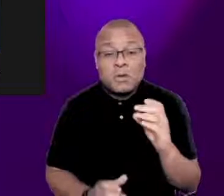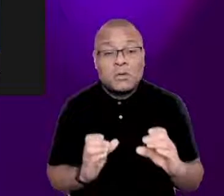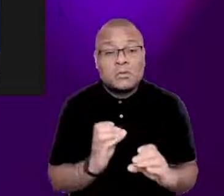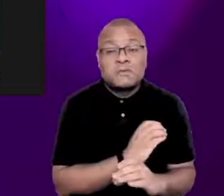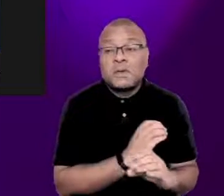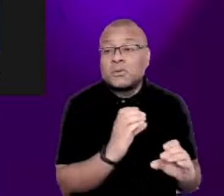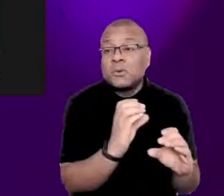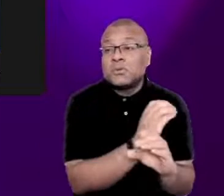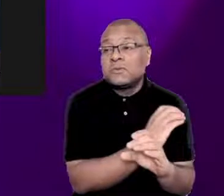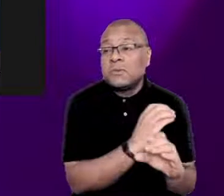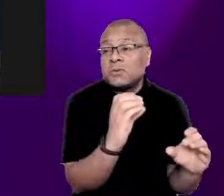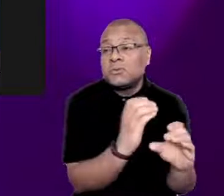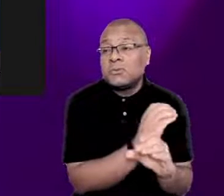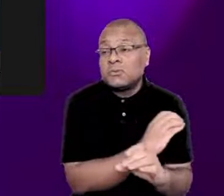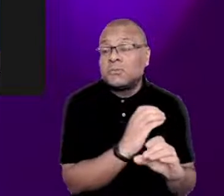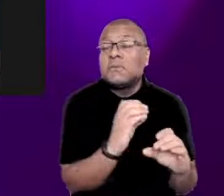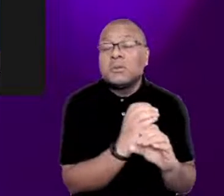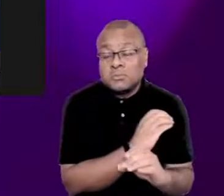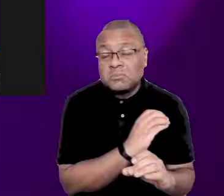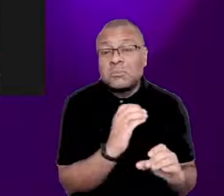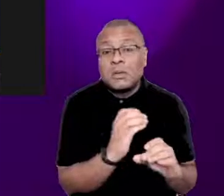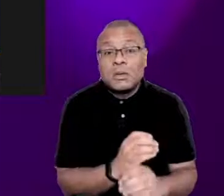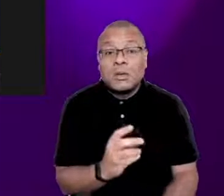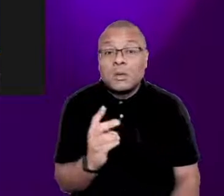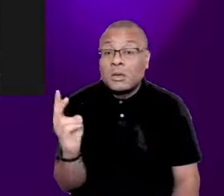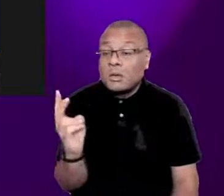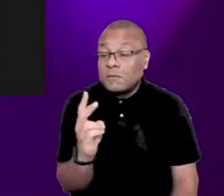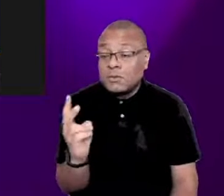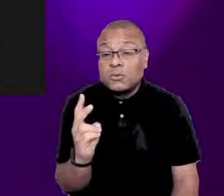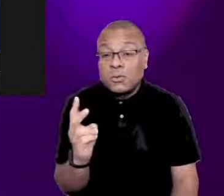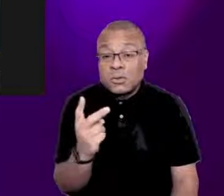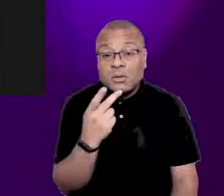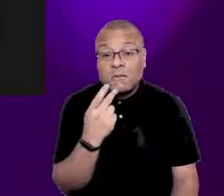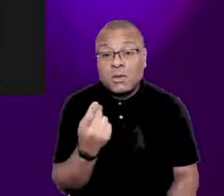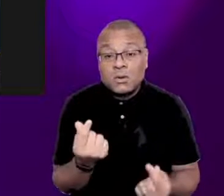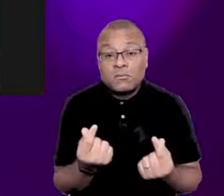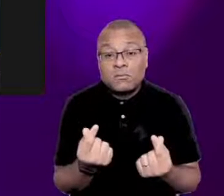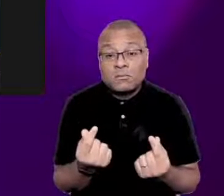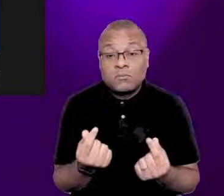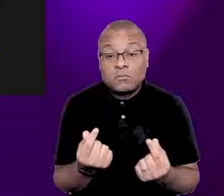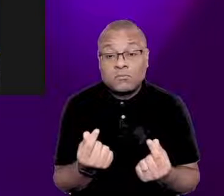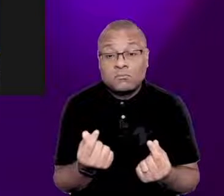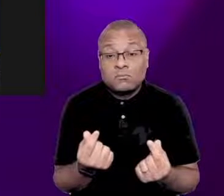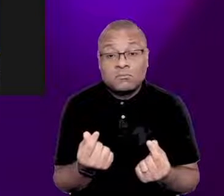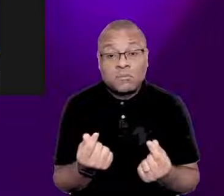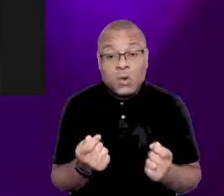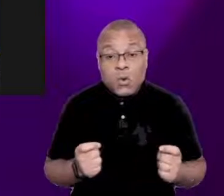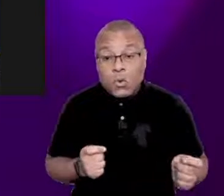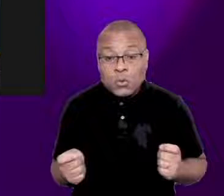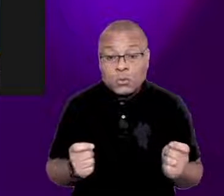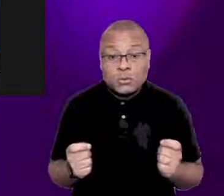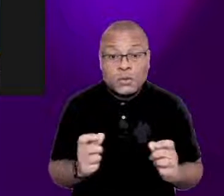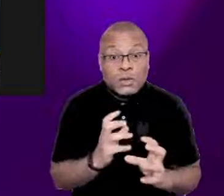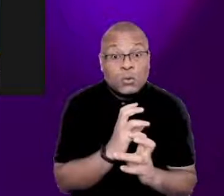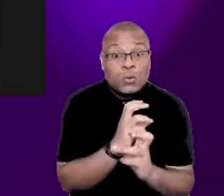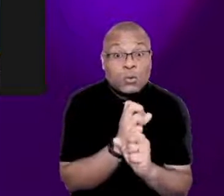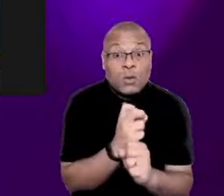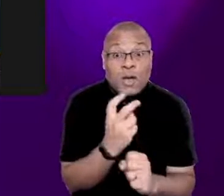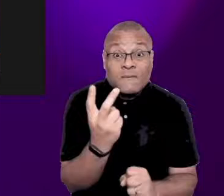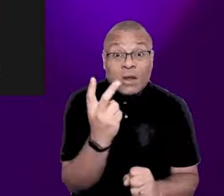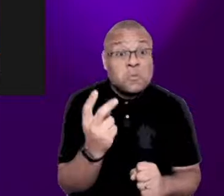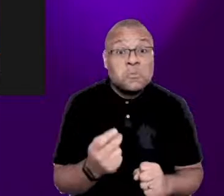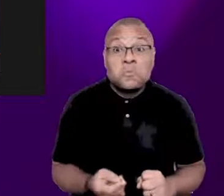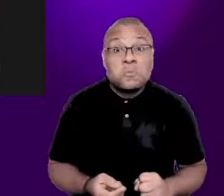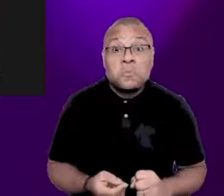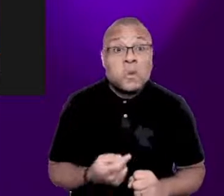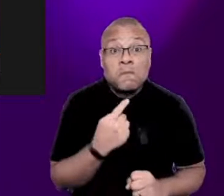na sua definição de VBHC e só 22% mencionaram custos. E quando eles mencionam a equação de valor, eles não mencionam